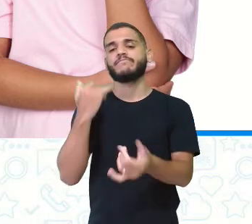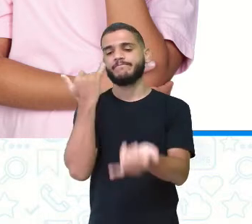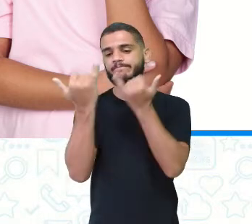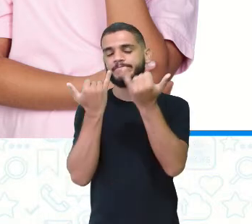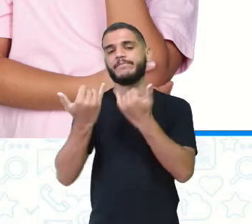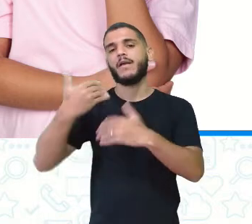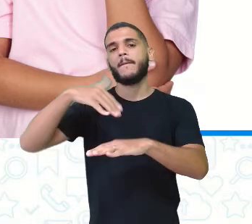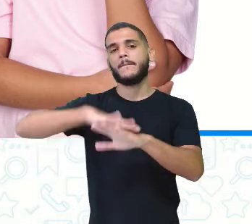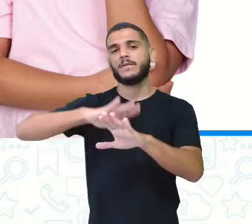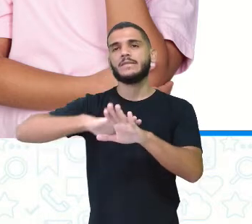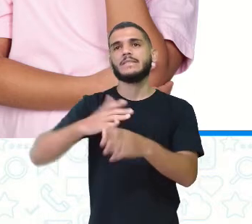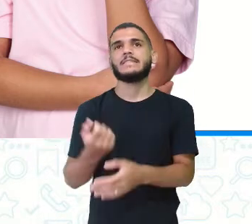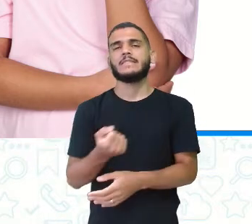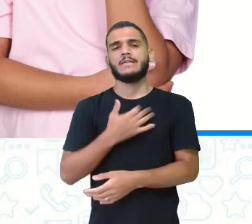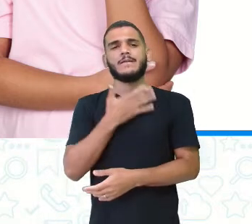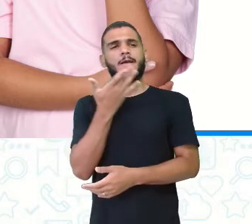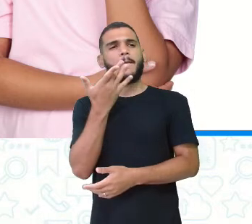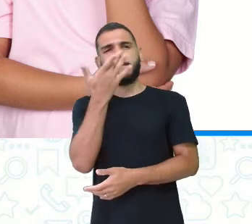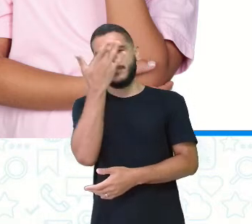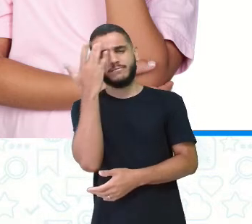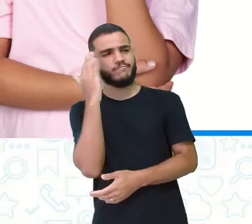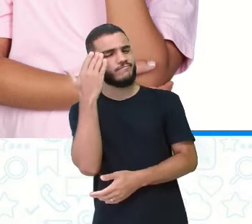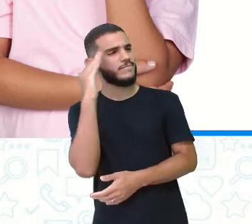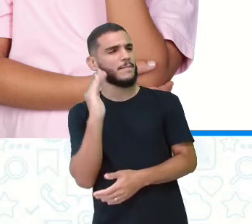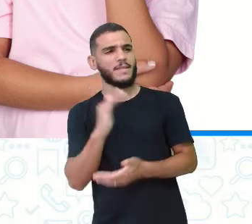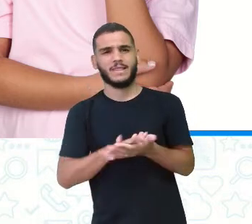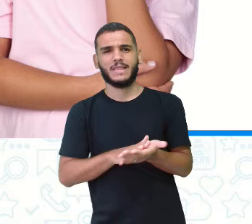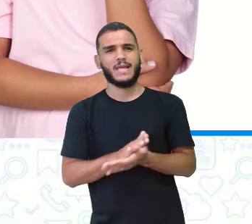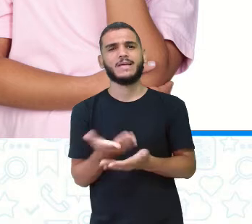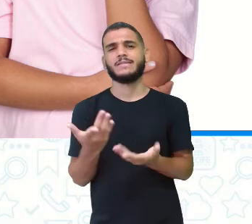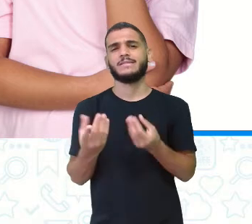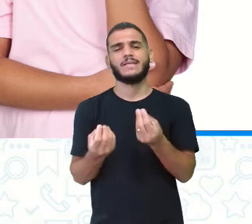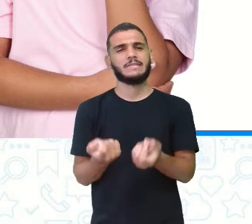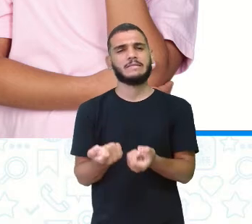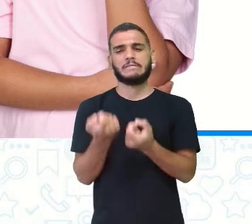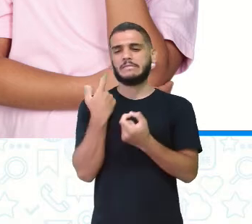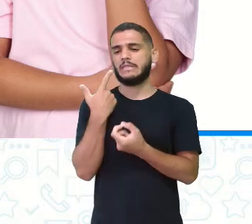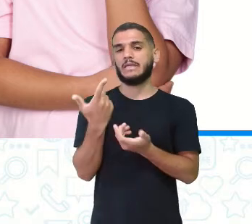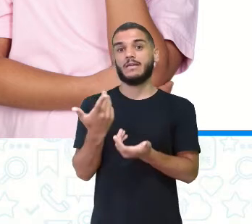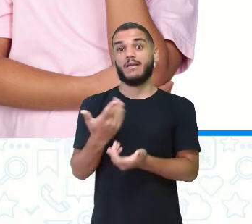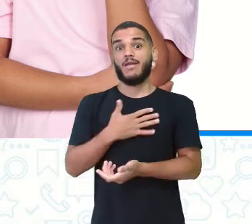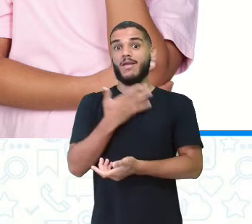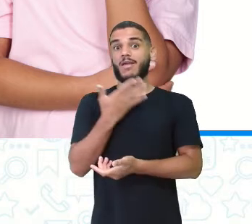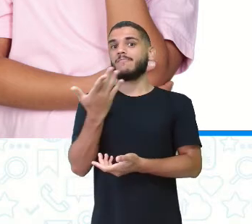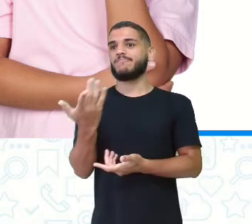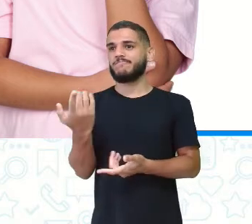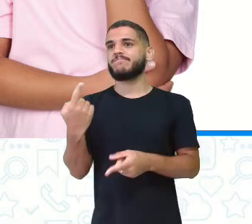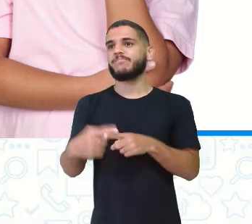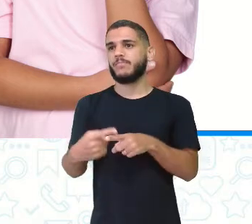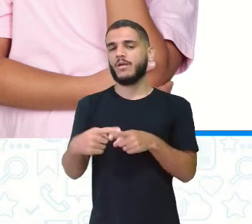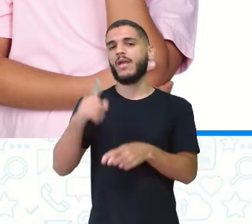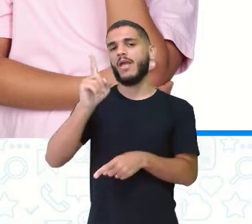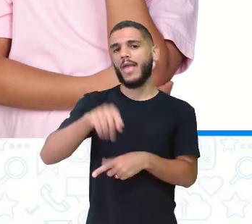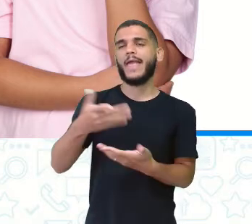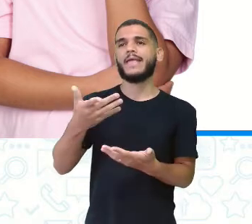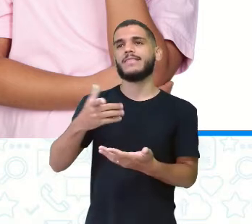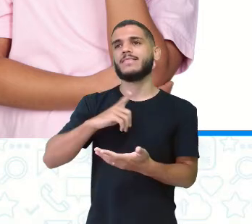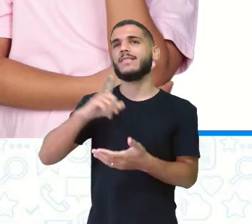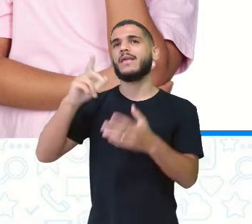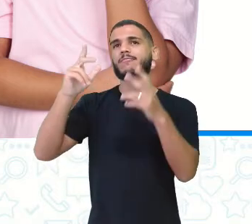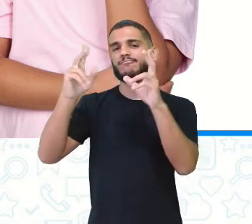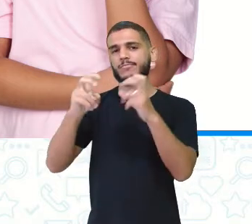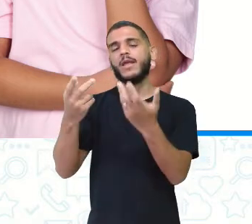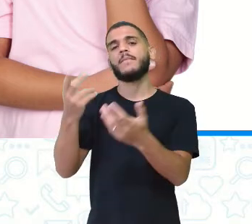informação inesperada, uma informação incomum ou surpreendente sobre determinado